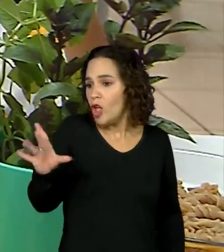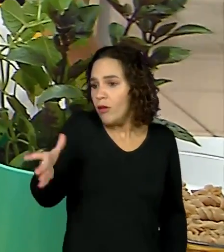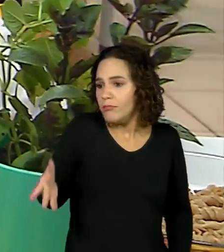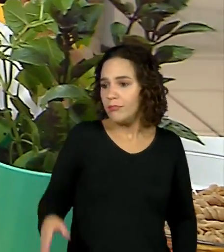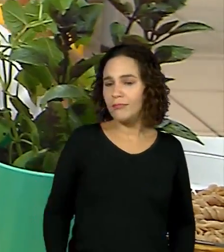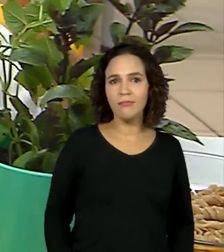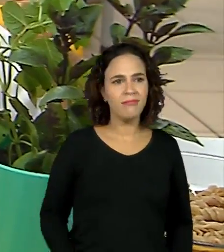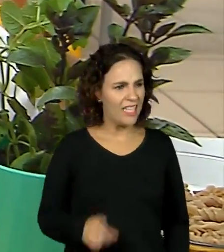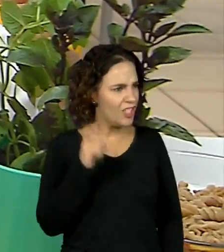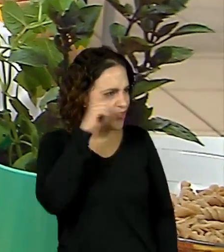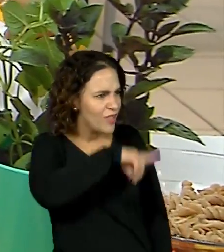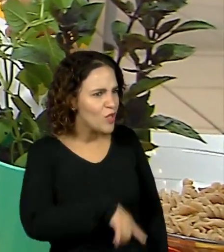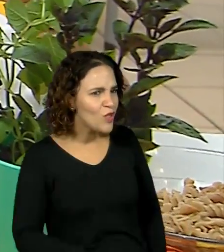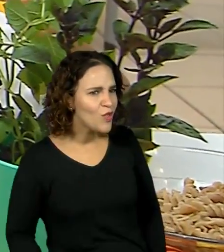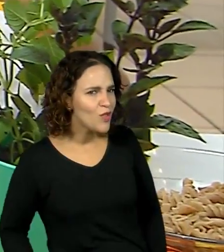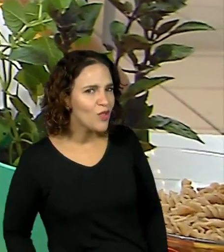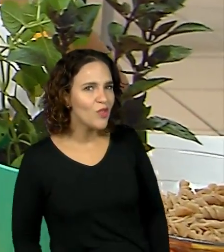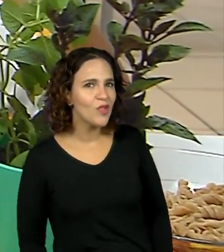É difícil?